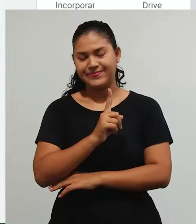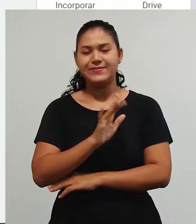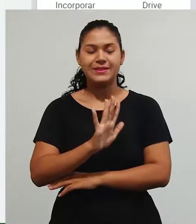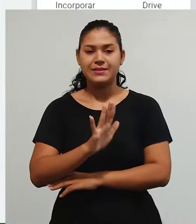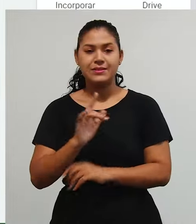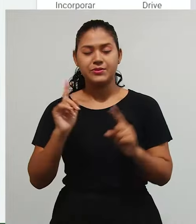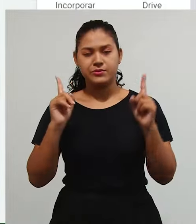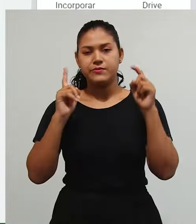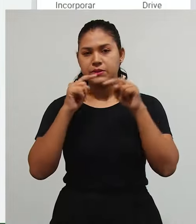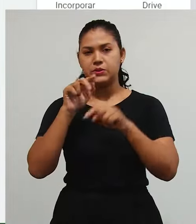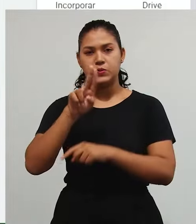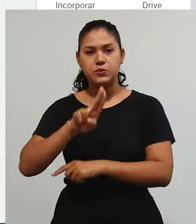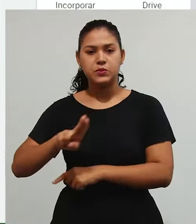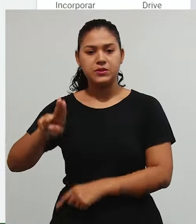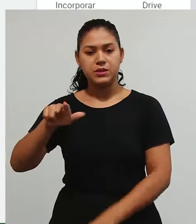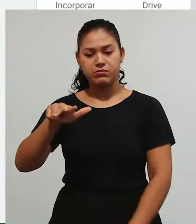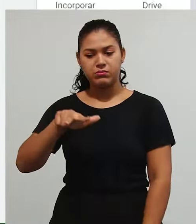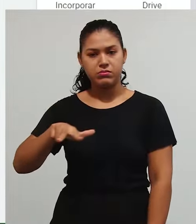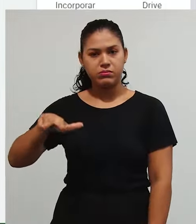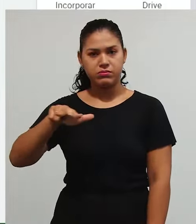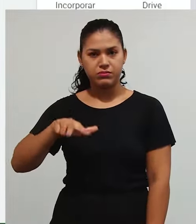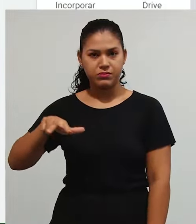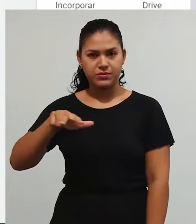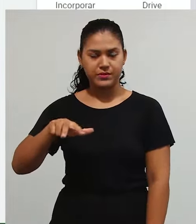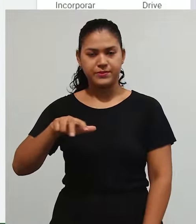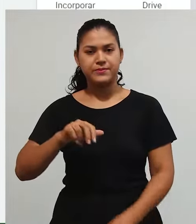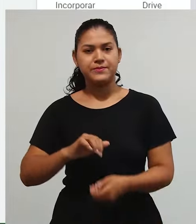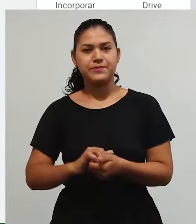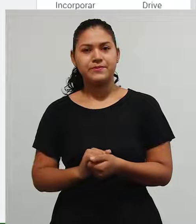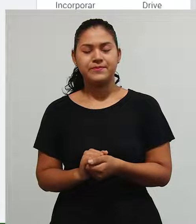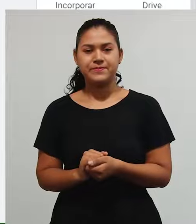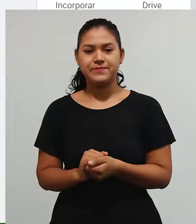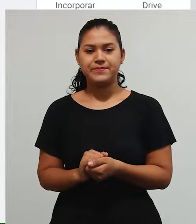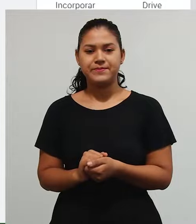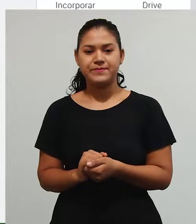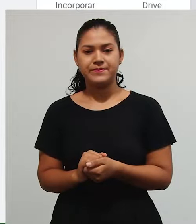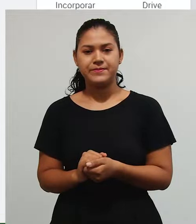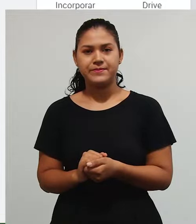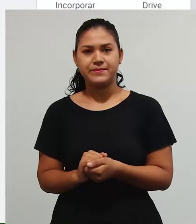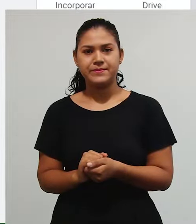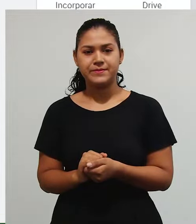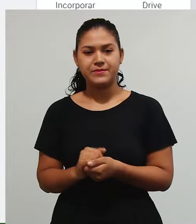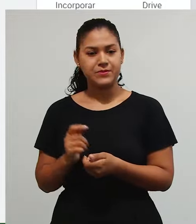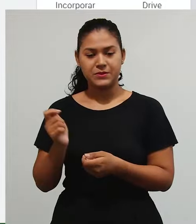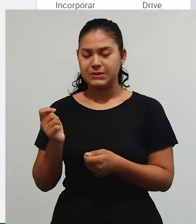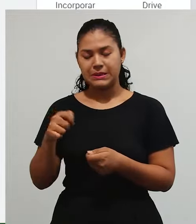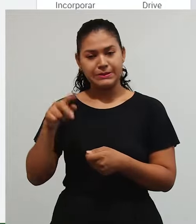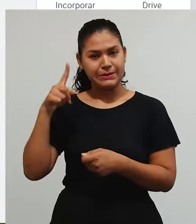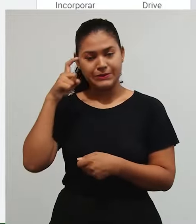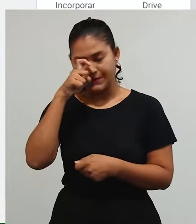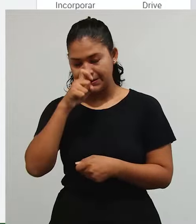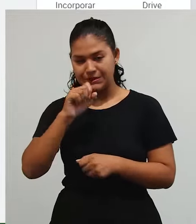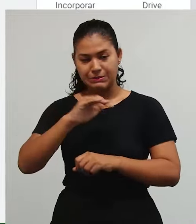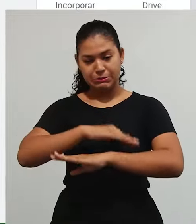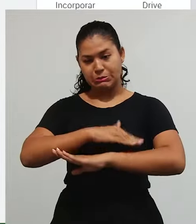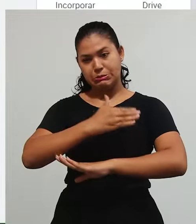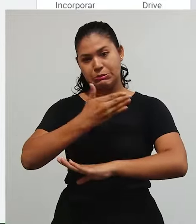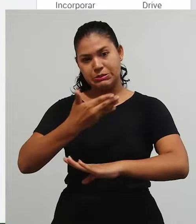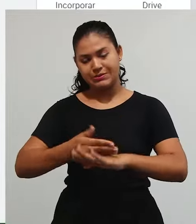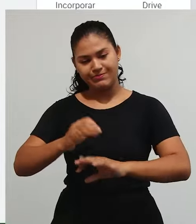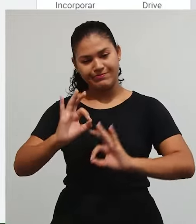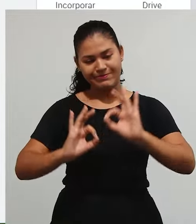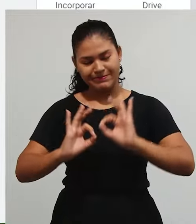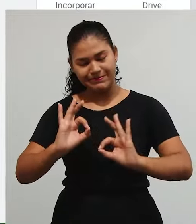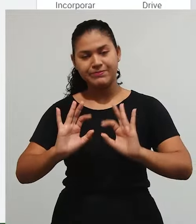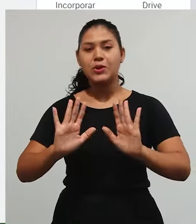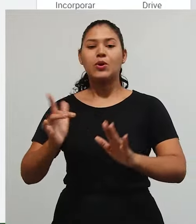Ah, vamos dançar aqui a noite toda, hein? O dia todo, a manhã inteira. Pronto. Então, aqui, ó, a gente vai fazer a redação do